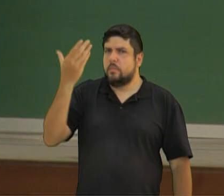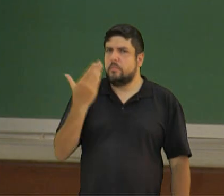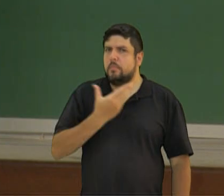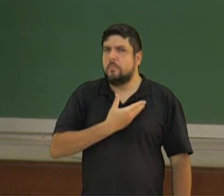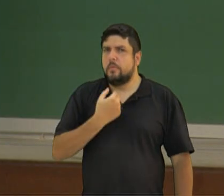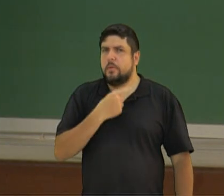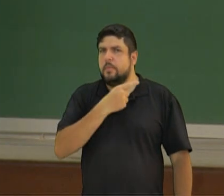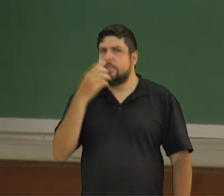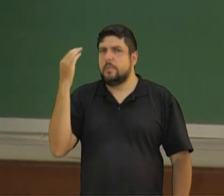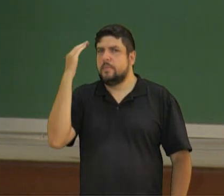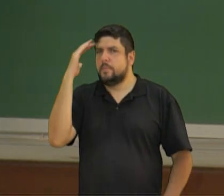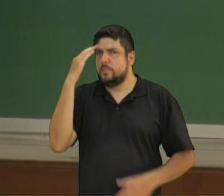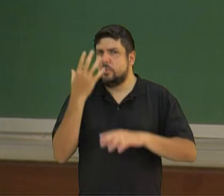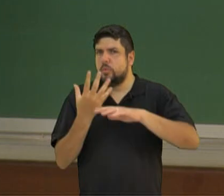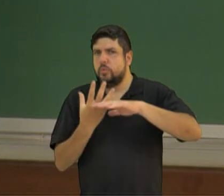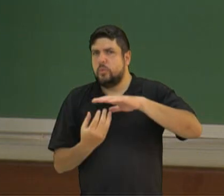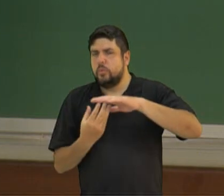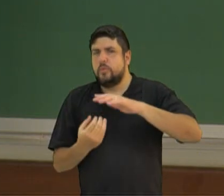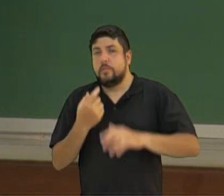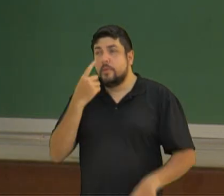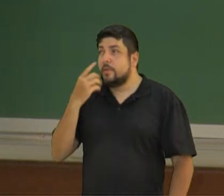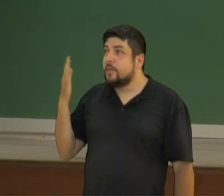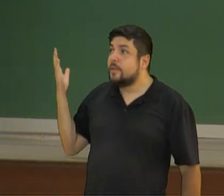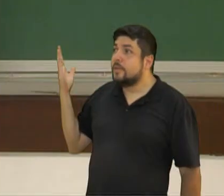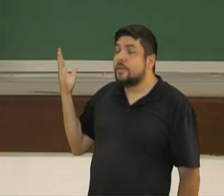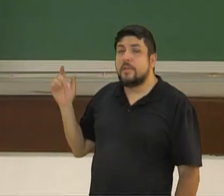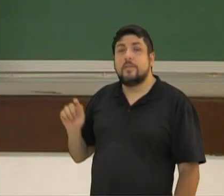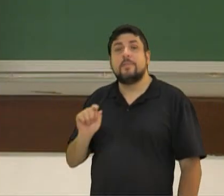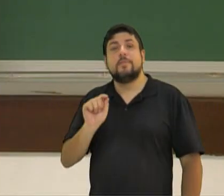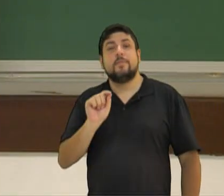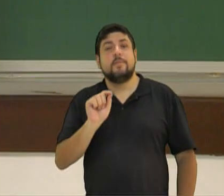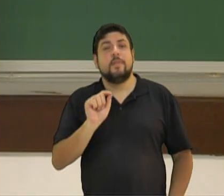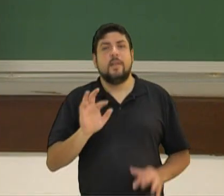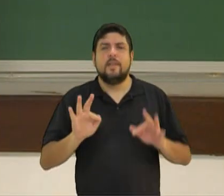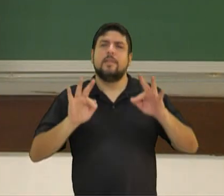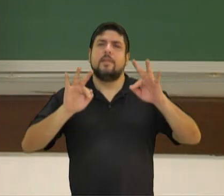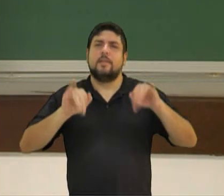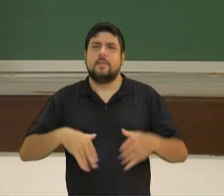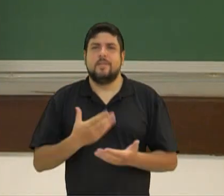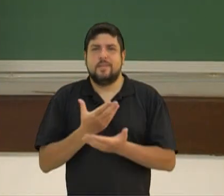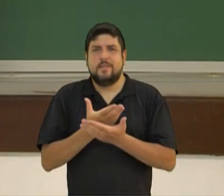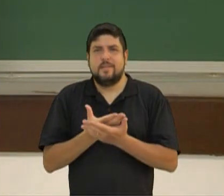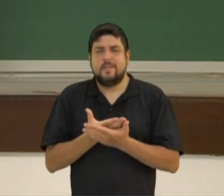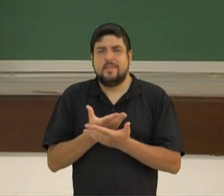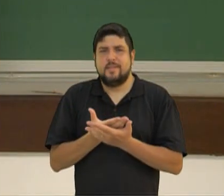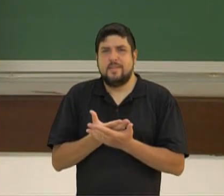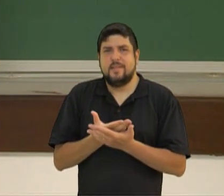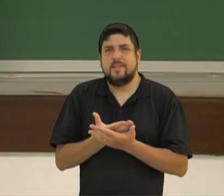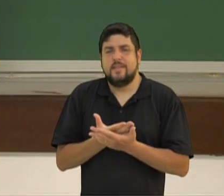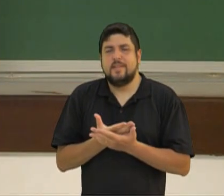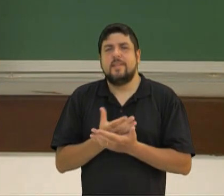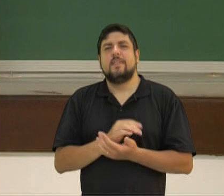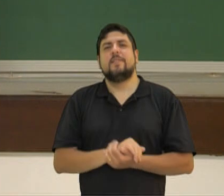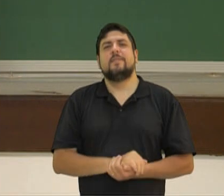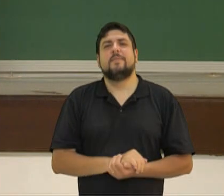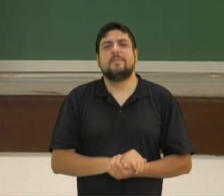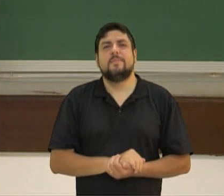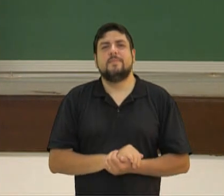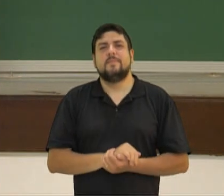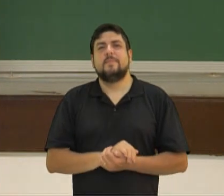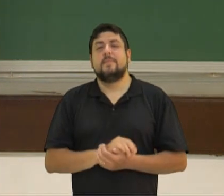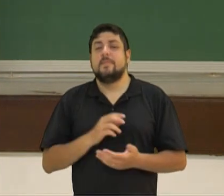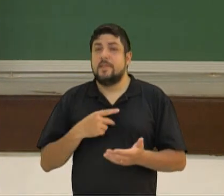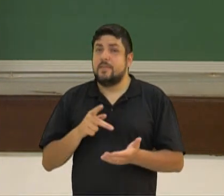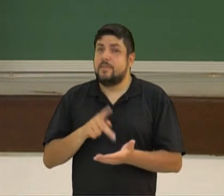entenderam o processo de filtragem. Olha aqui a nossa tela. Toda vez que aparece o Aula Paraná, significa que a nossa aula está acabando. É